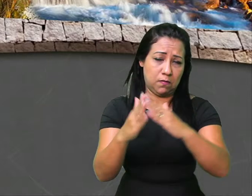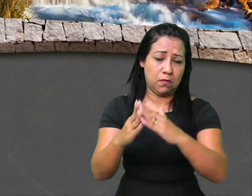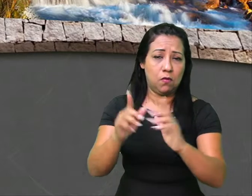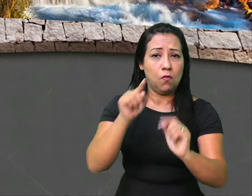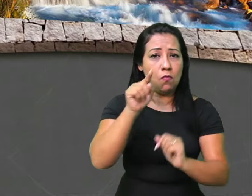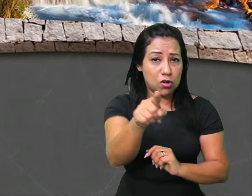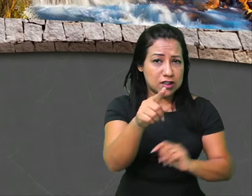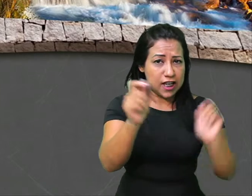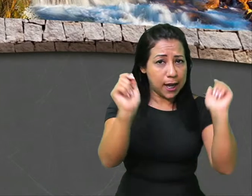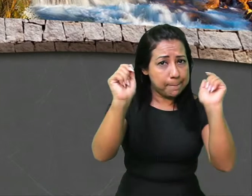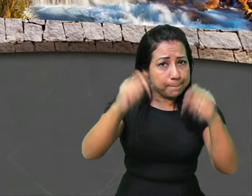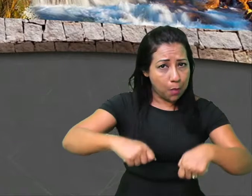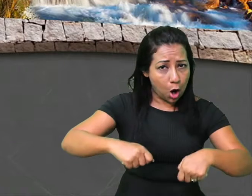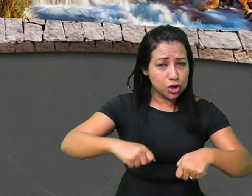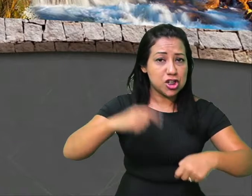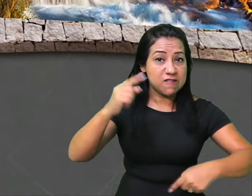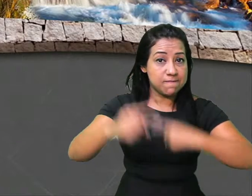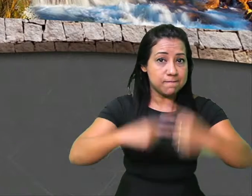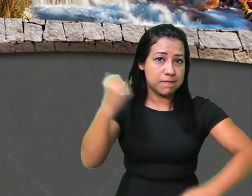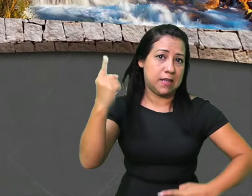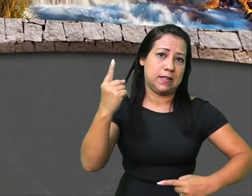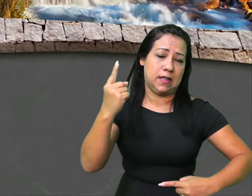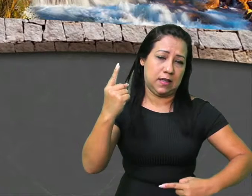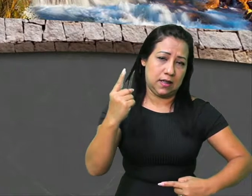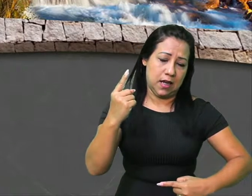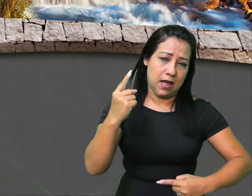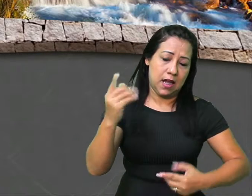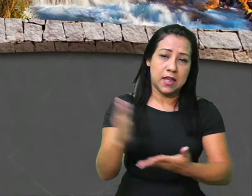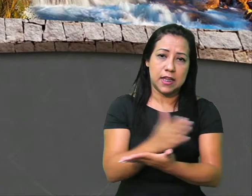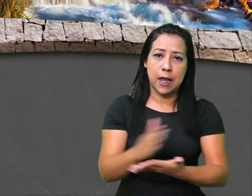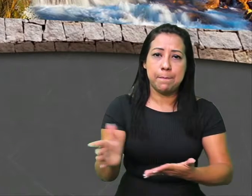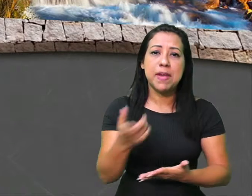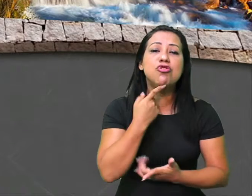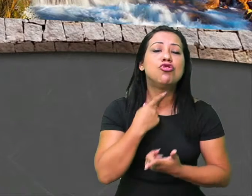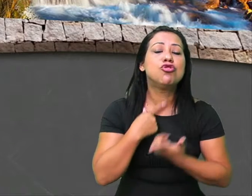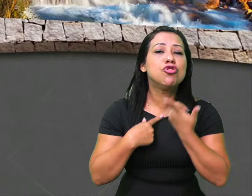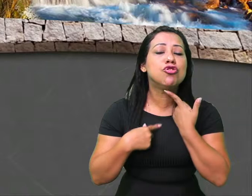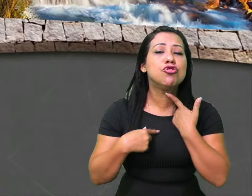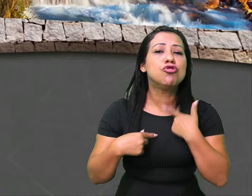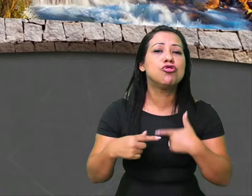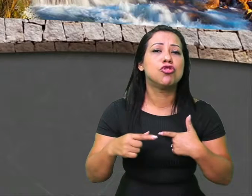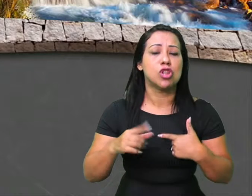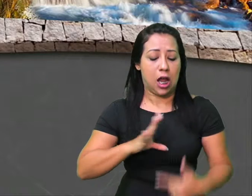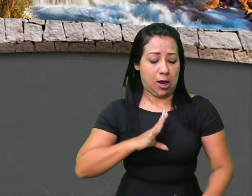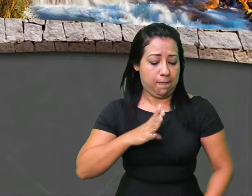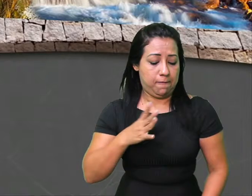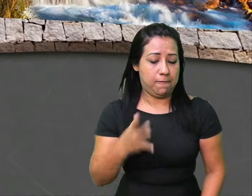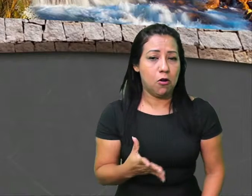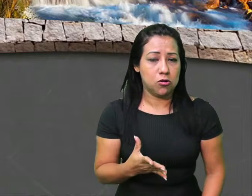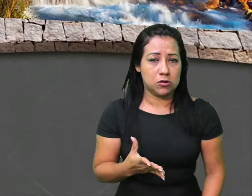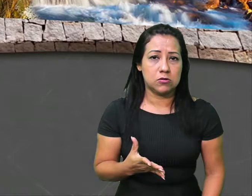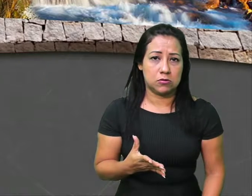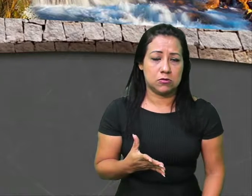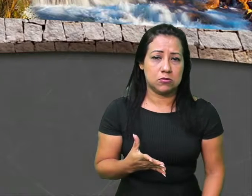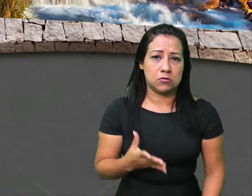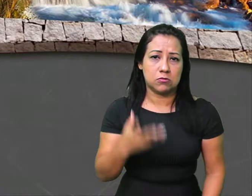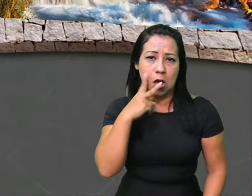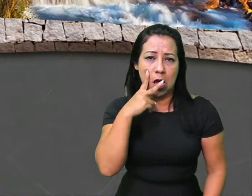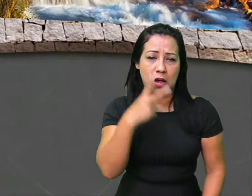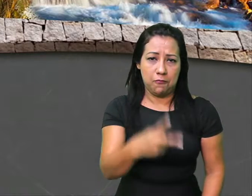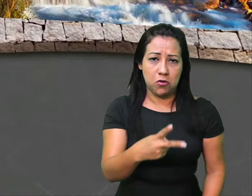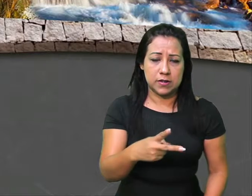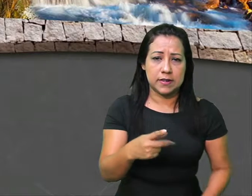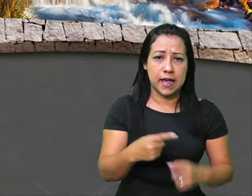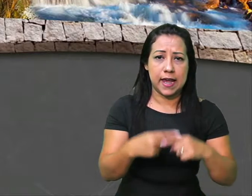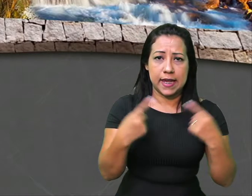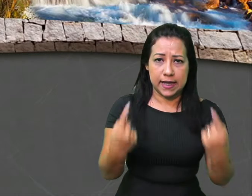da sua força de vontade e, claro, do ajuda que estão recebendo.